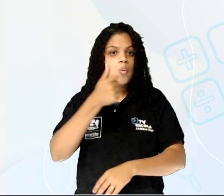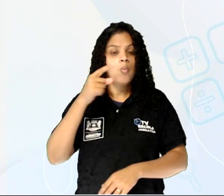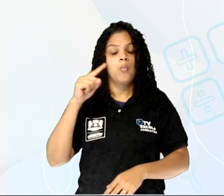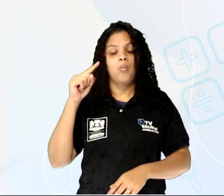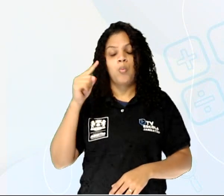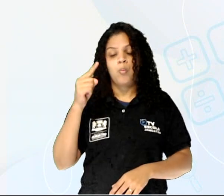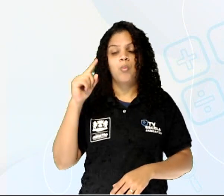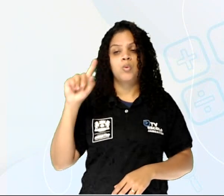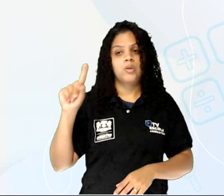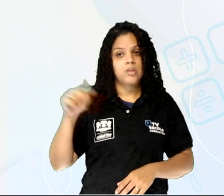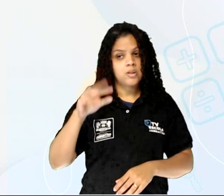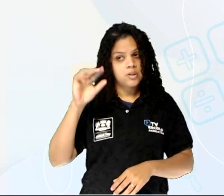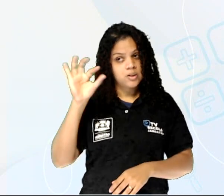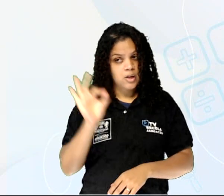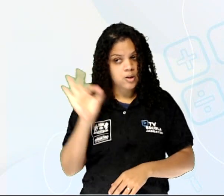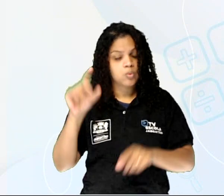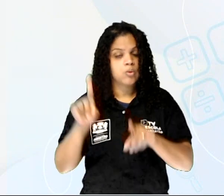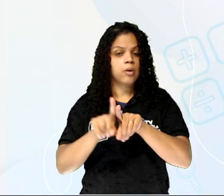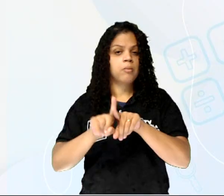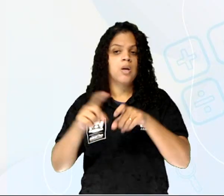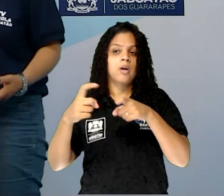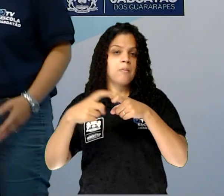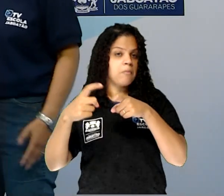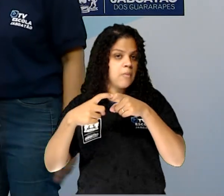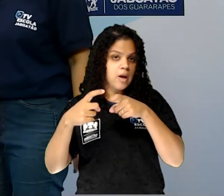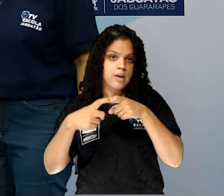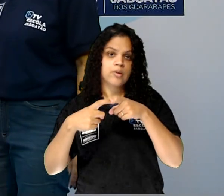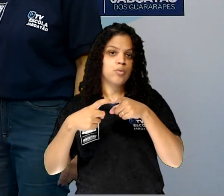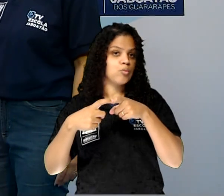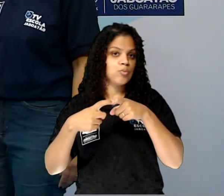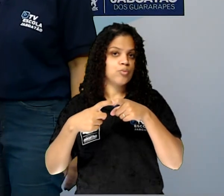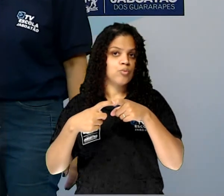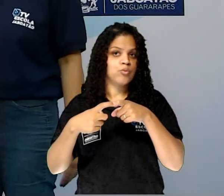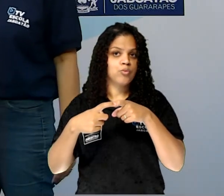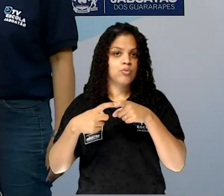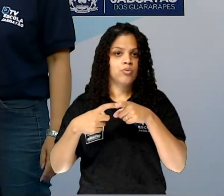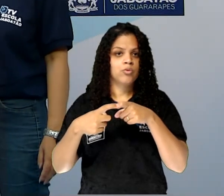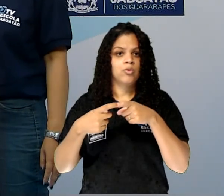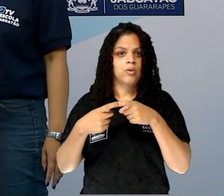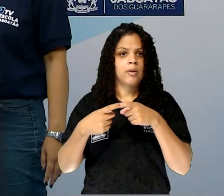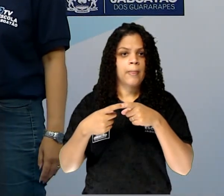médica e 45% dos entrevistados